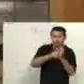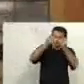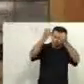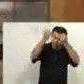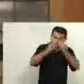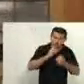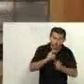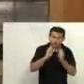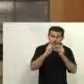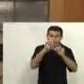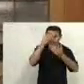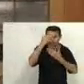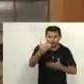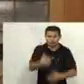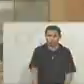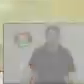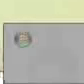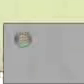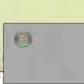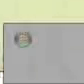volto respondendo. Obrigado.